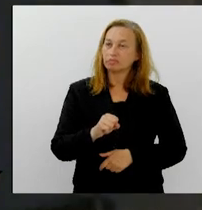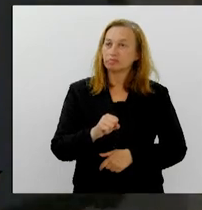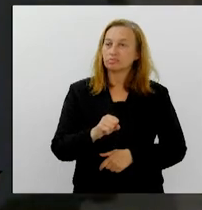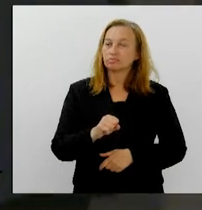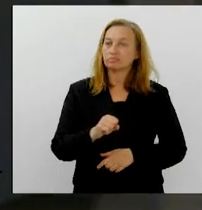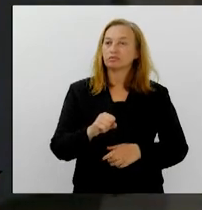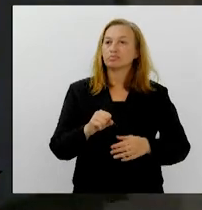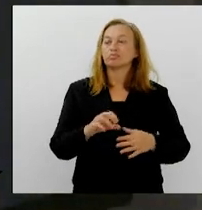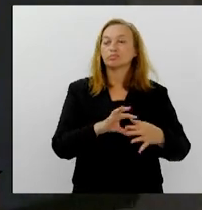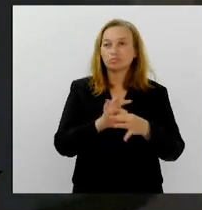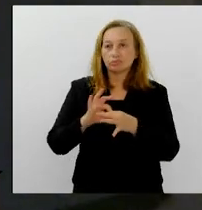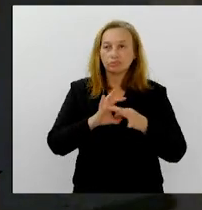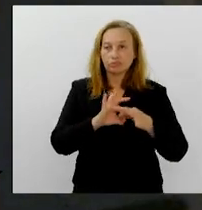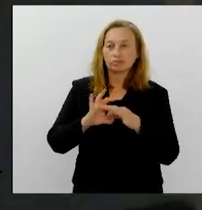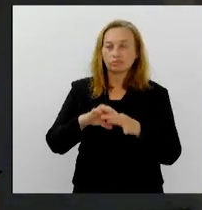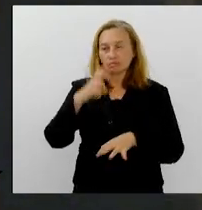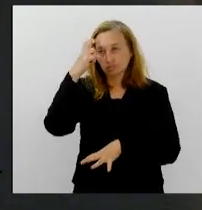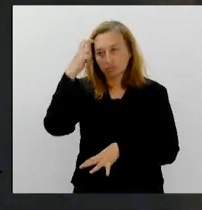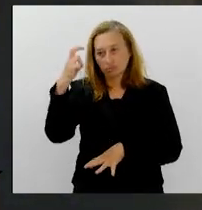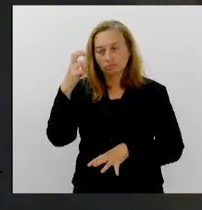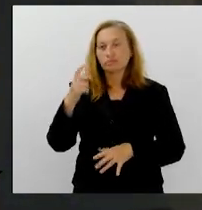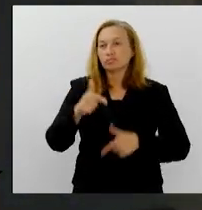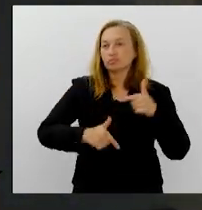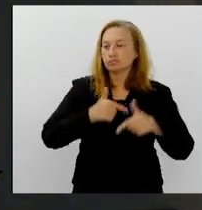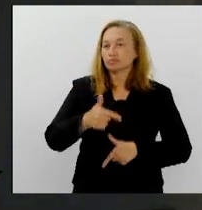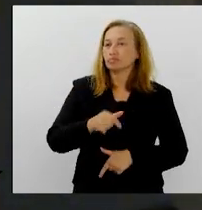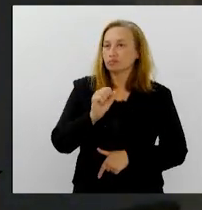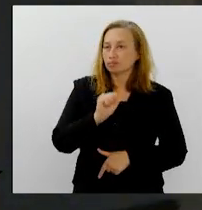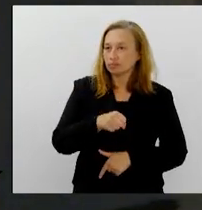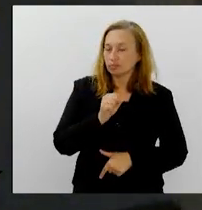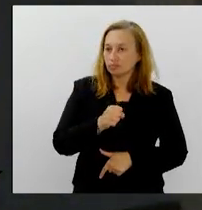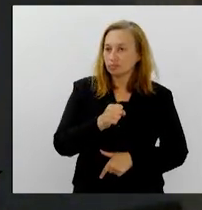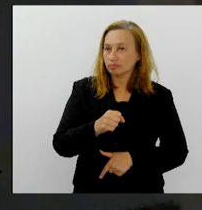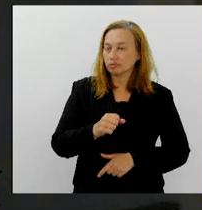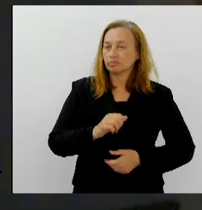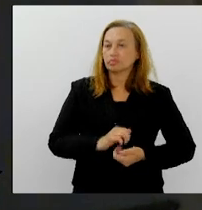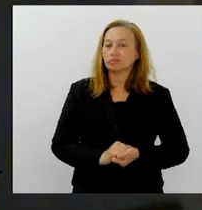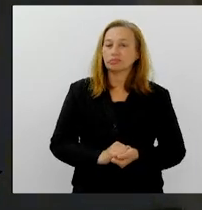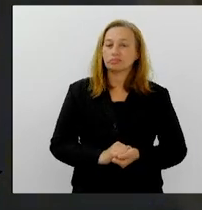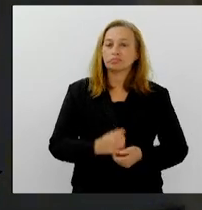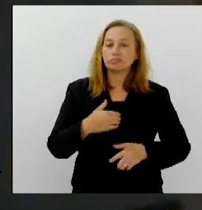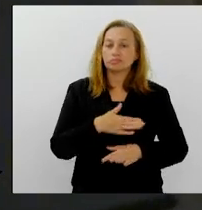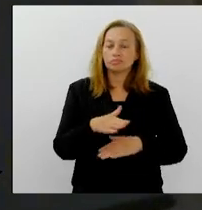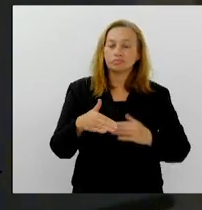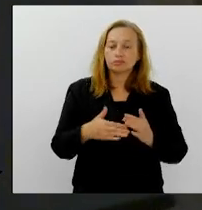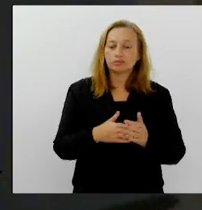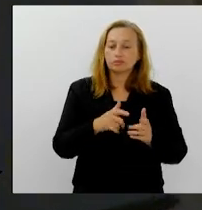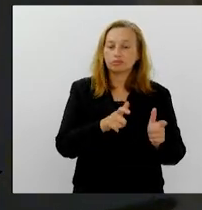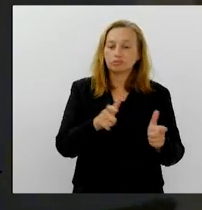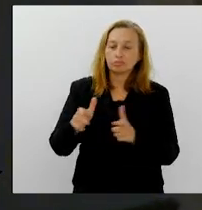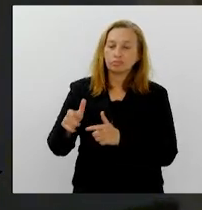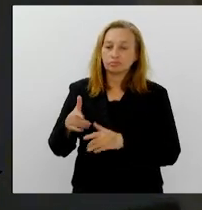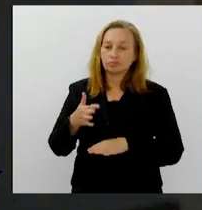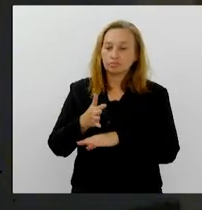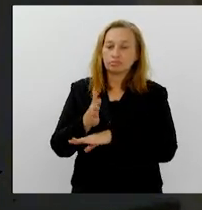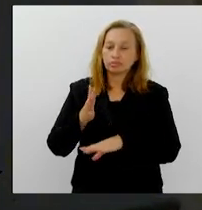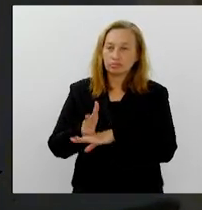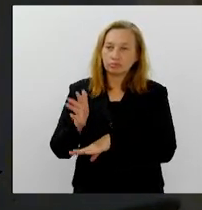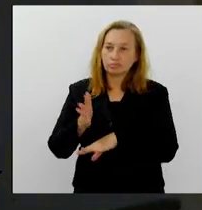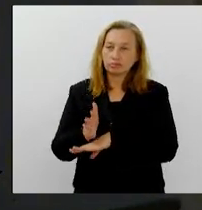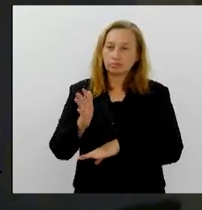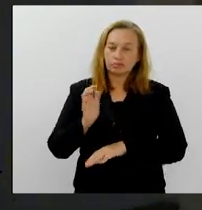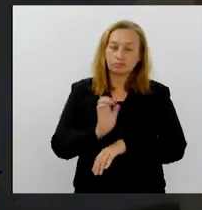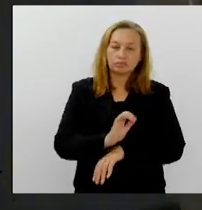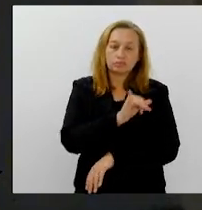cultura. Estamos trabalhando, sim, para fazer que o fomento chegue em todos os lugares do Estado do Rio de Janeiro. E